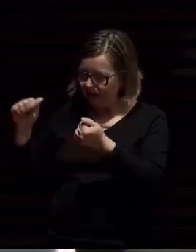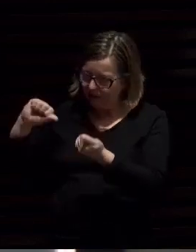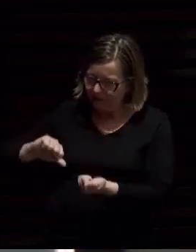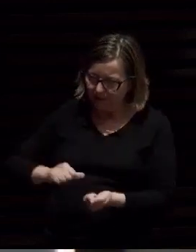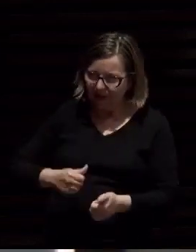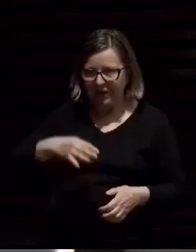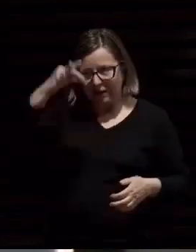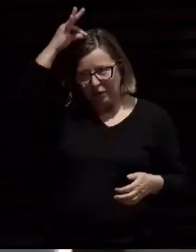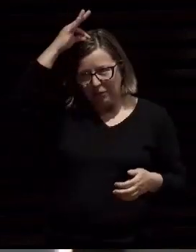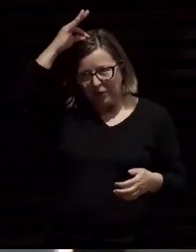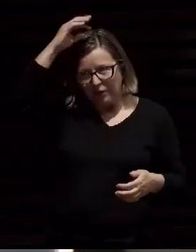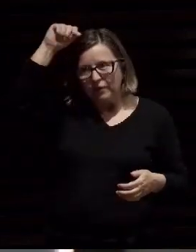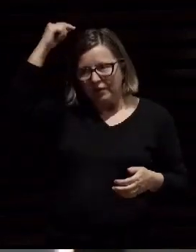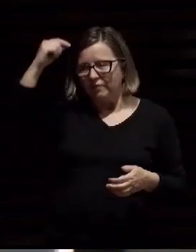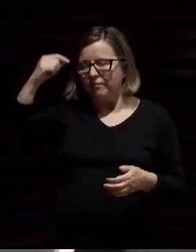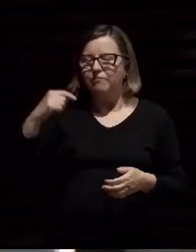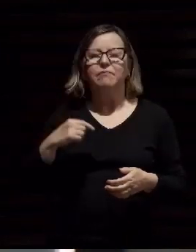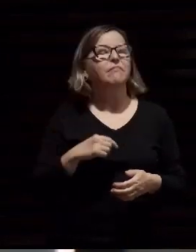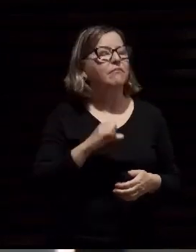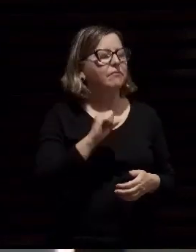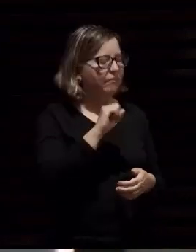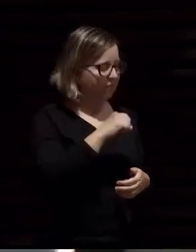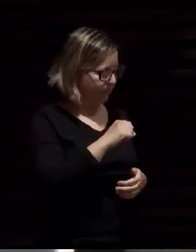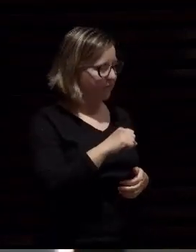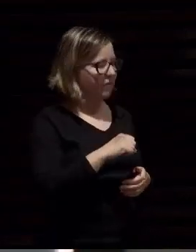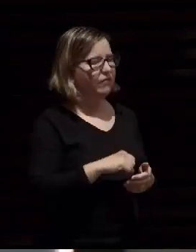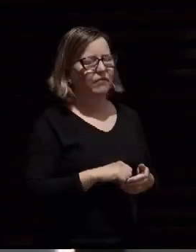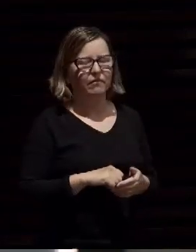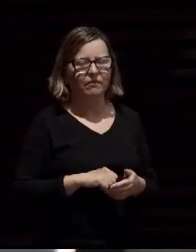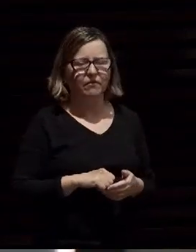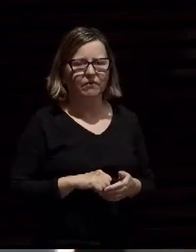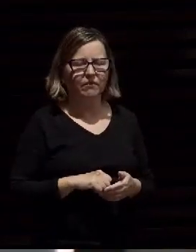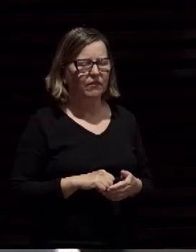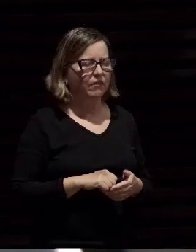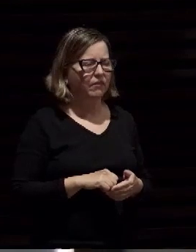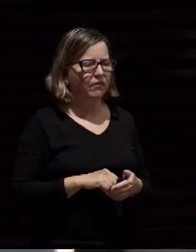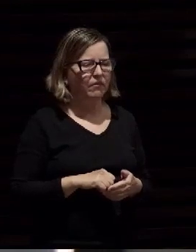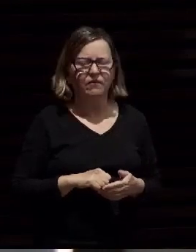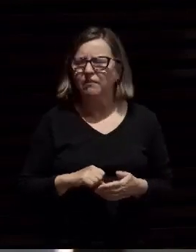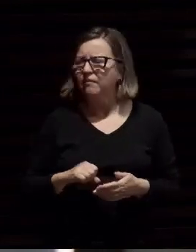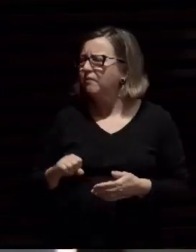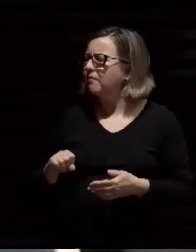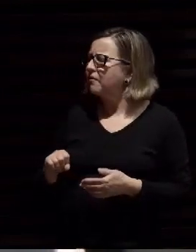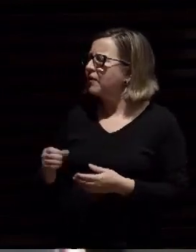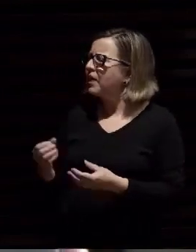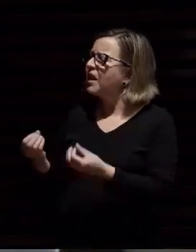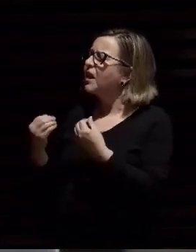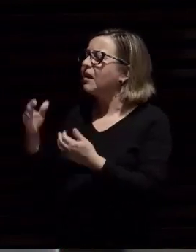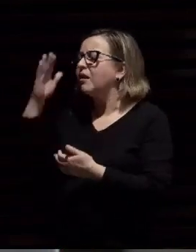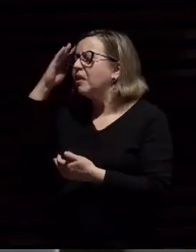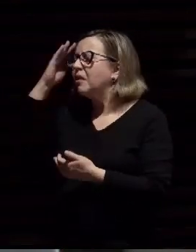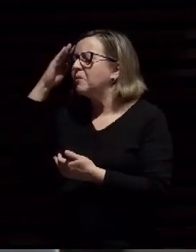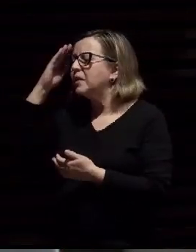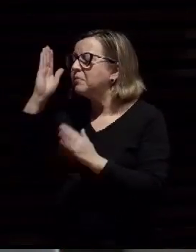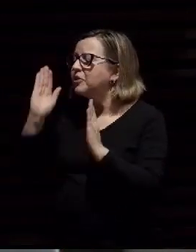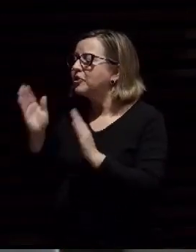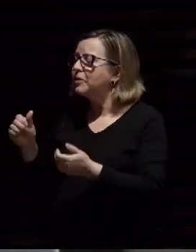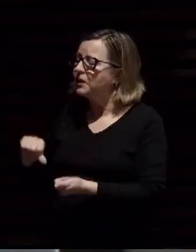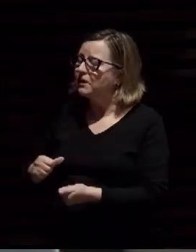Eu disse, fui. E qual é a evidência de que o senhor foi batizado no Espírito Santo? Eu disse, a